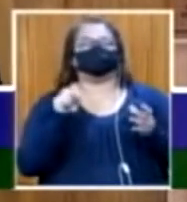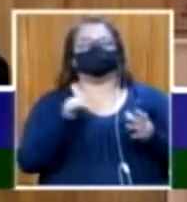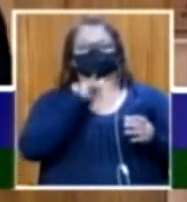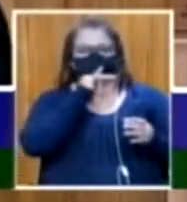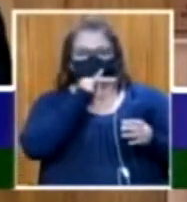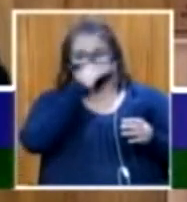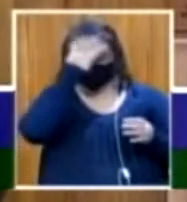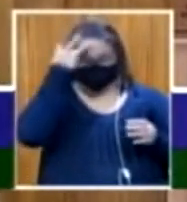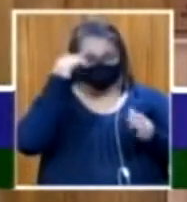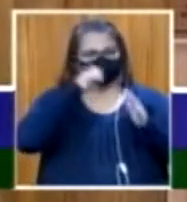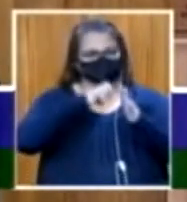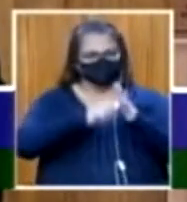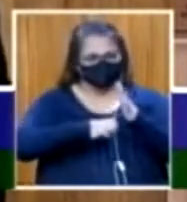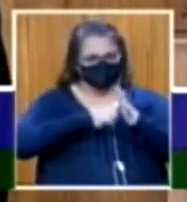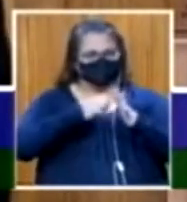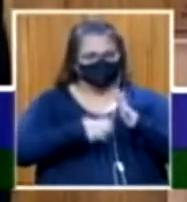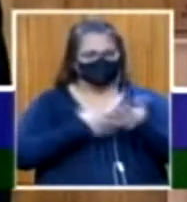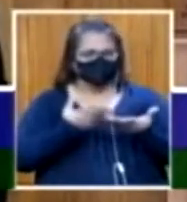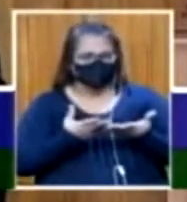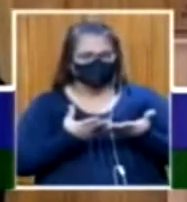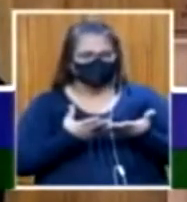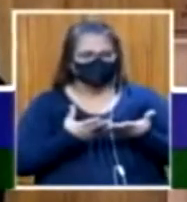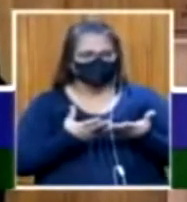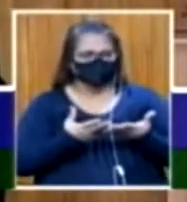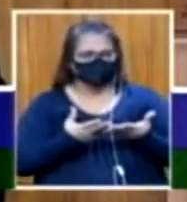jurídica, imaginemos um médico